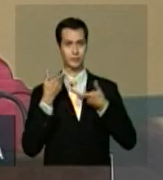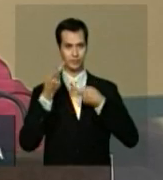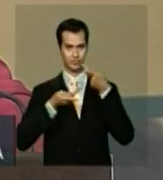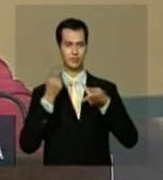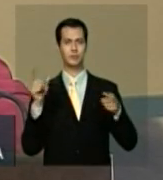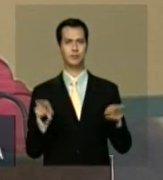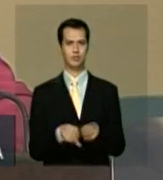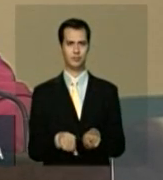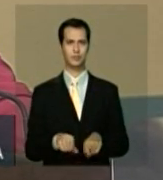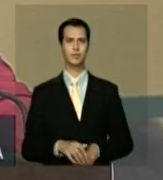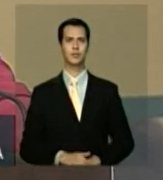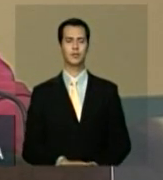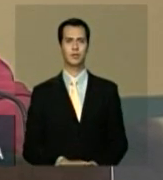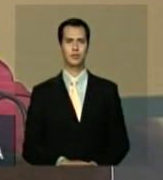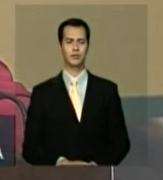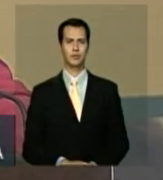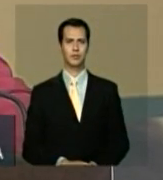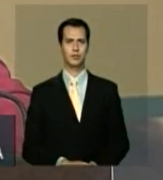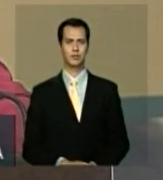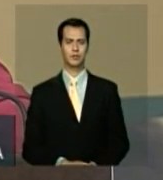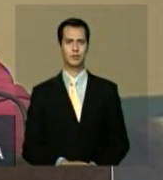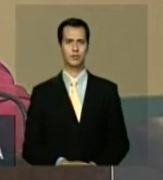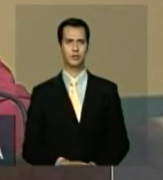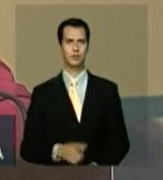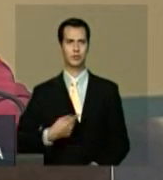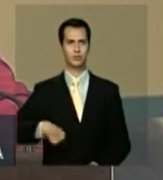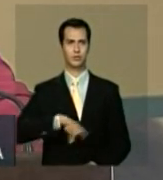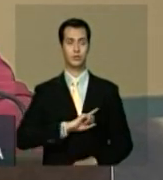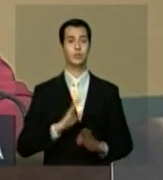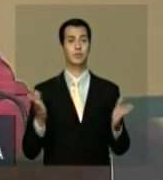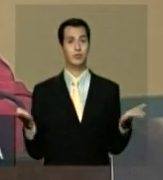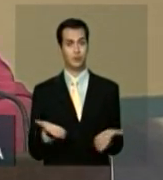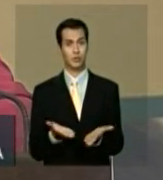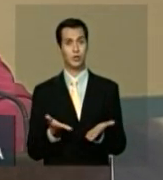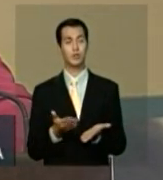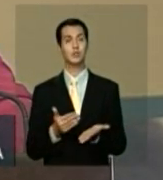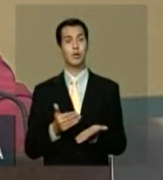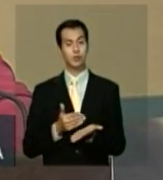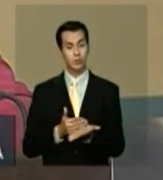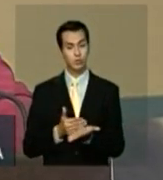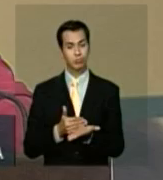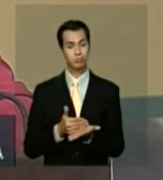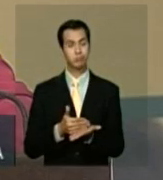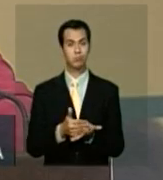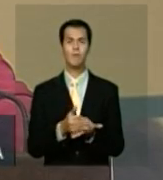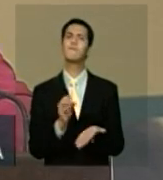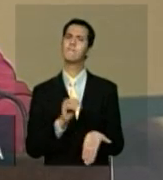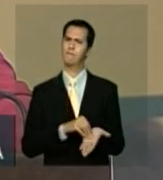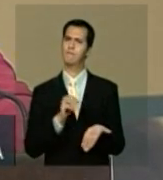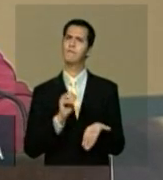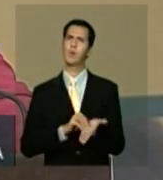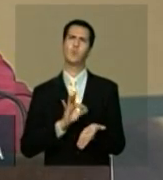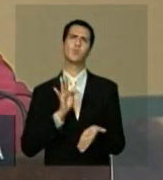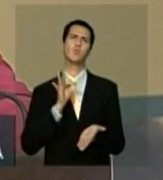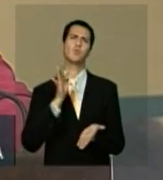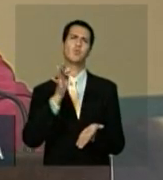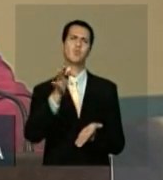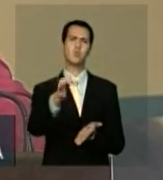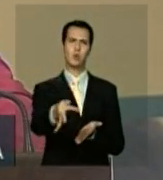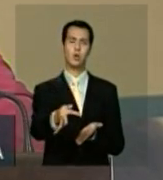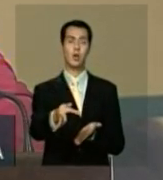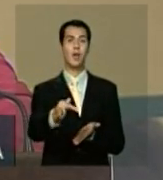que nós estamos no meio do caminho da nossa longa caminhada para nos transformar de